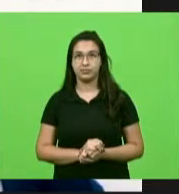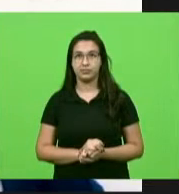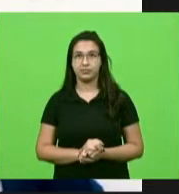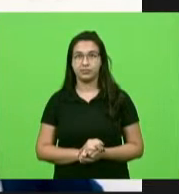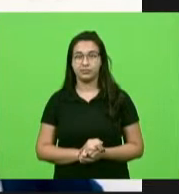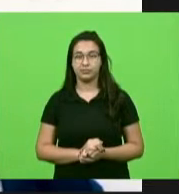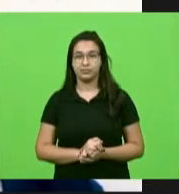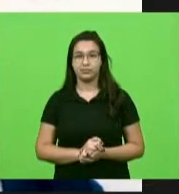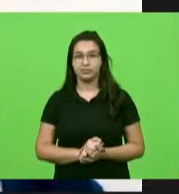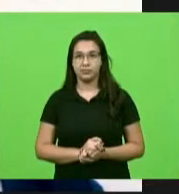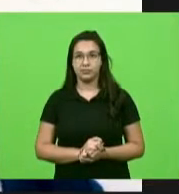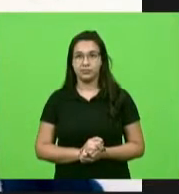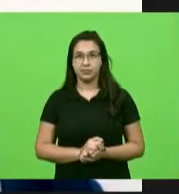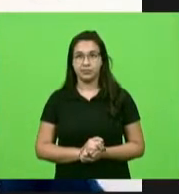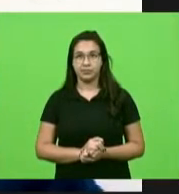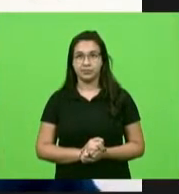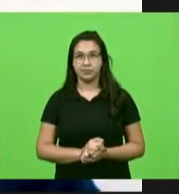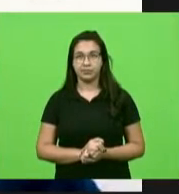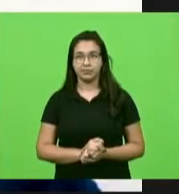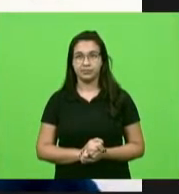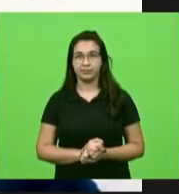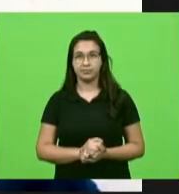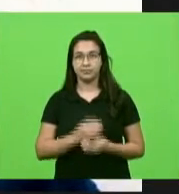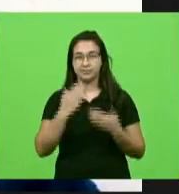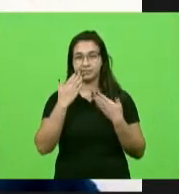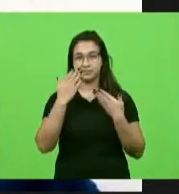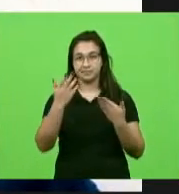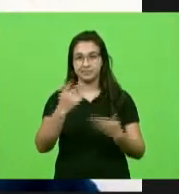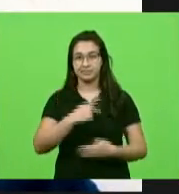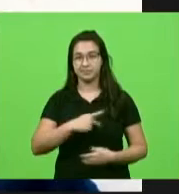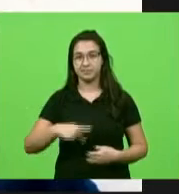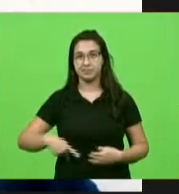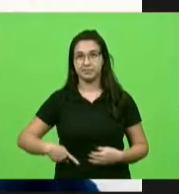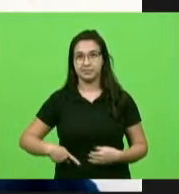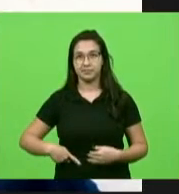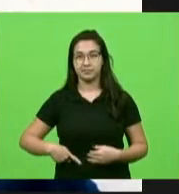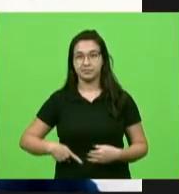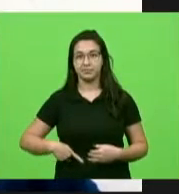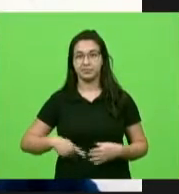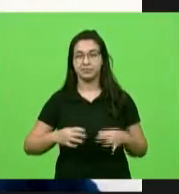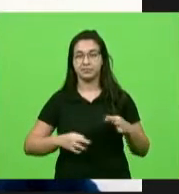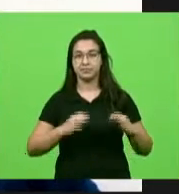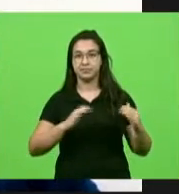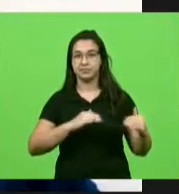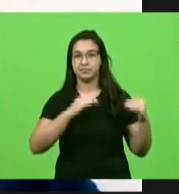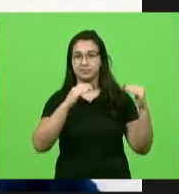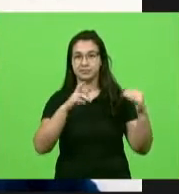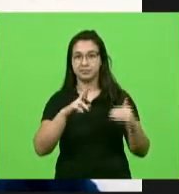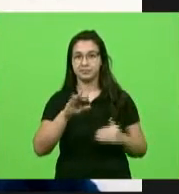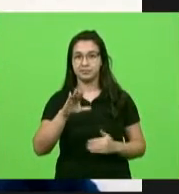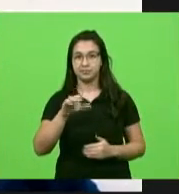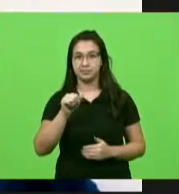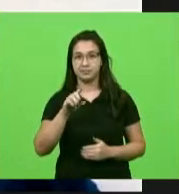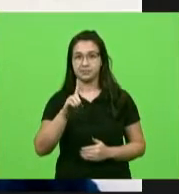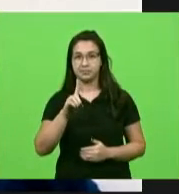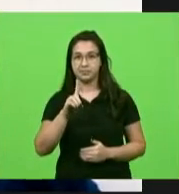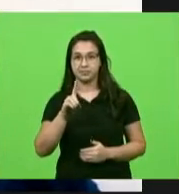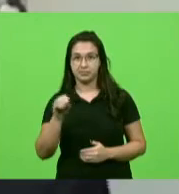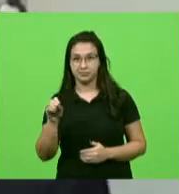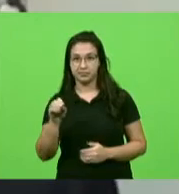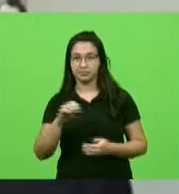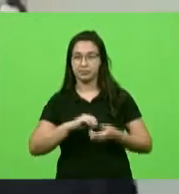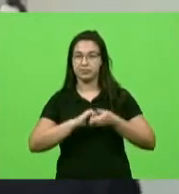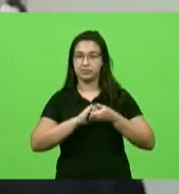Estamos lhe ouvindo perfeitamente. Obrigado, presidente, desembargador Ricardo Reis, a quem eu cumprimento, e